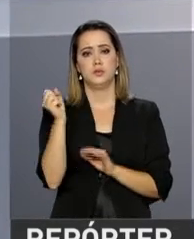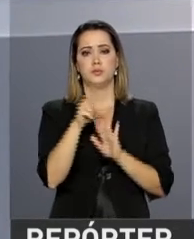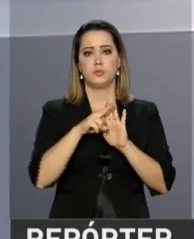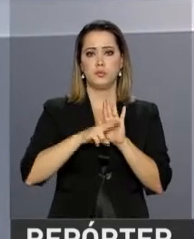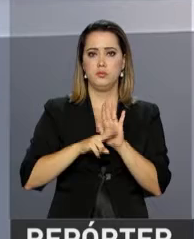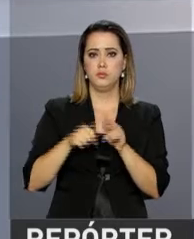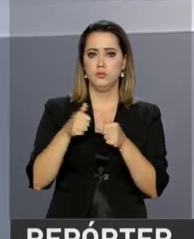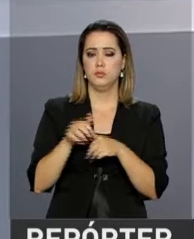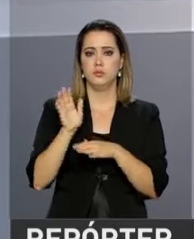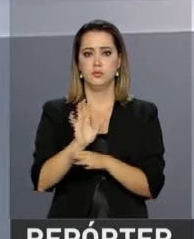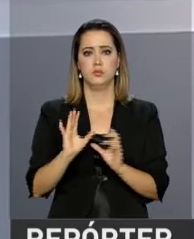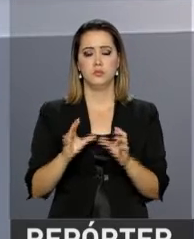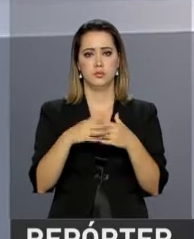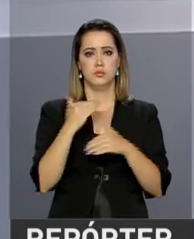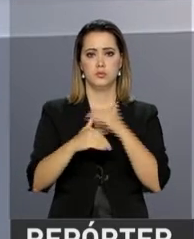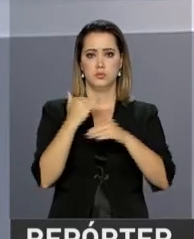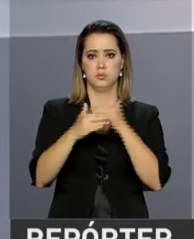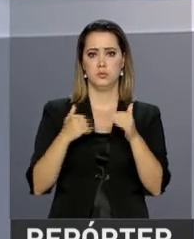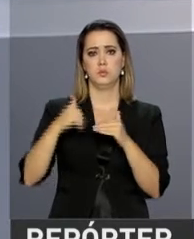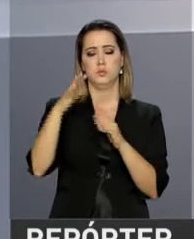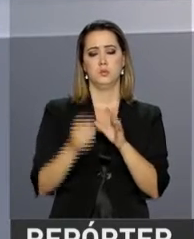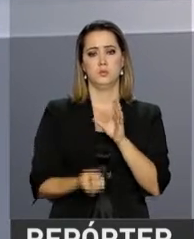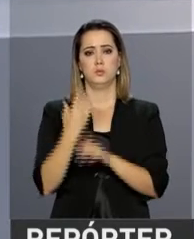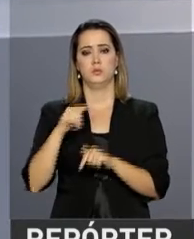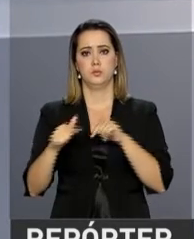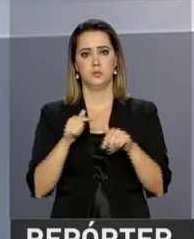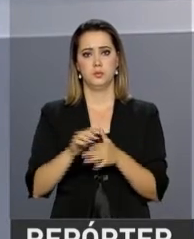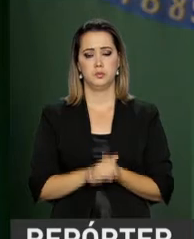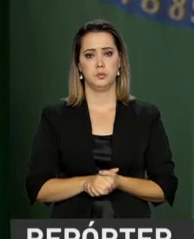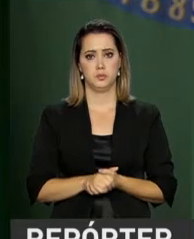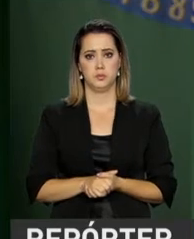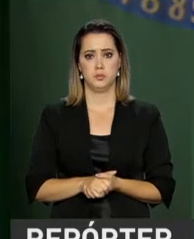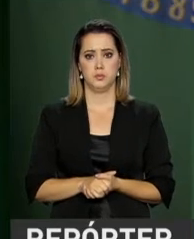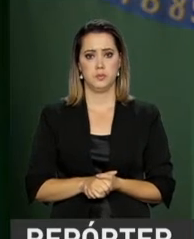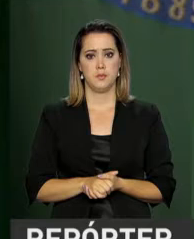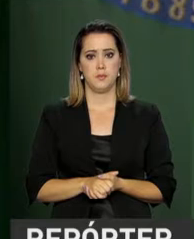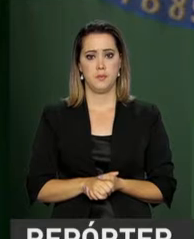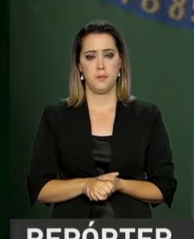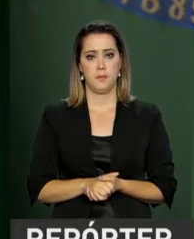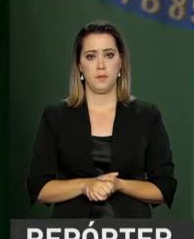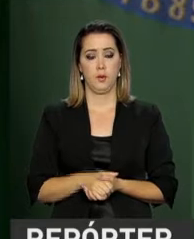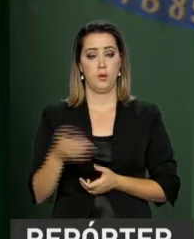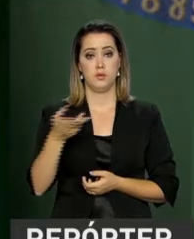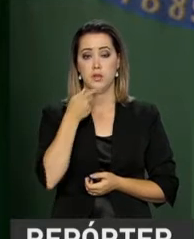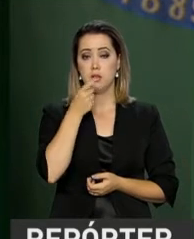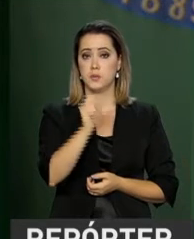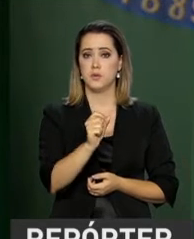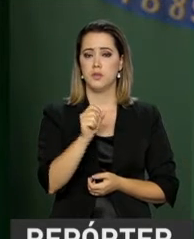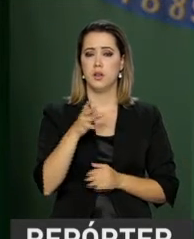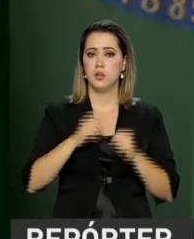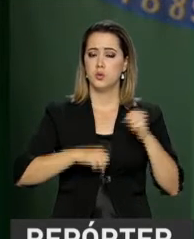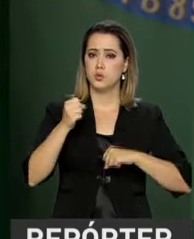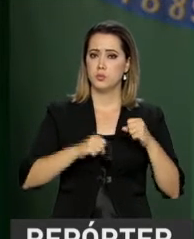as novas regras vão ajudar o setor a crescer ainda mais e gerar empregos na indústria